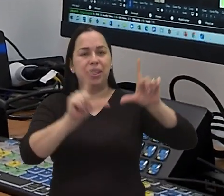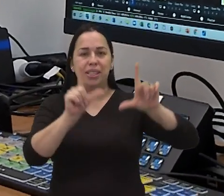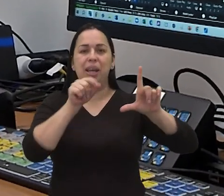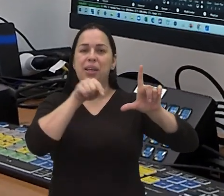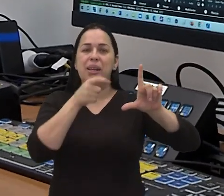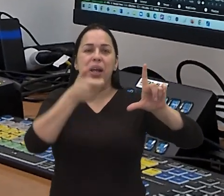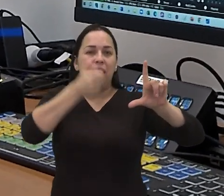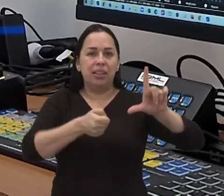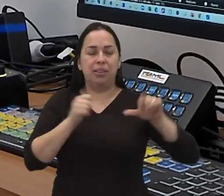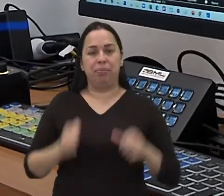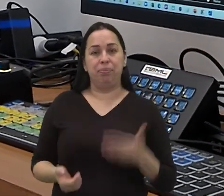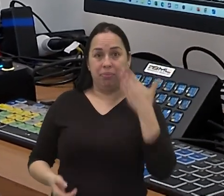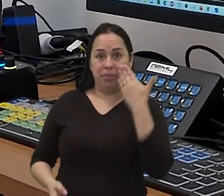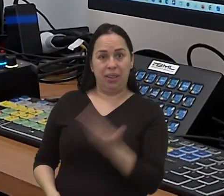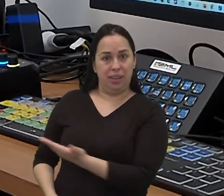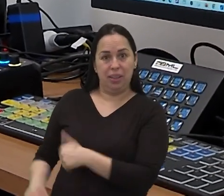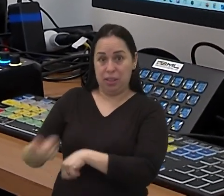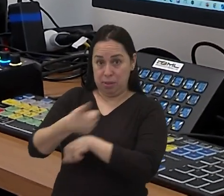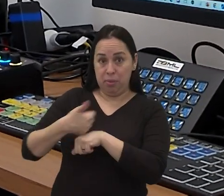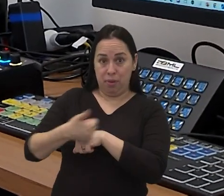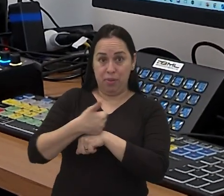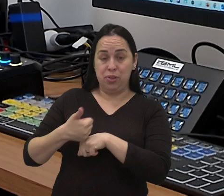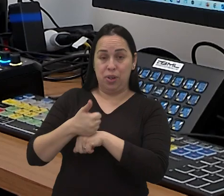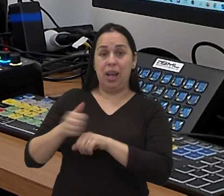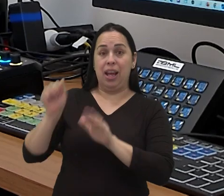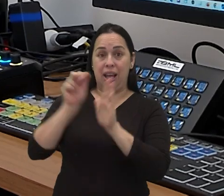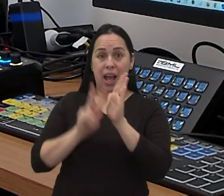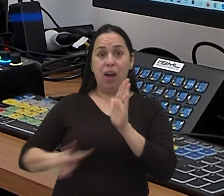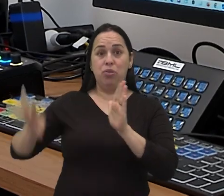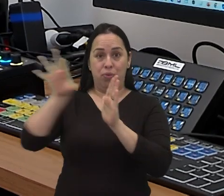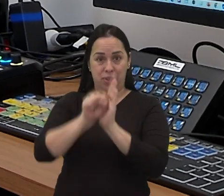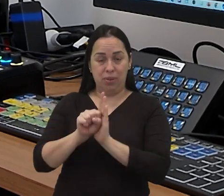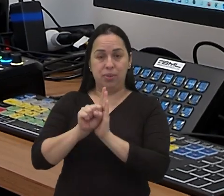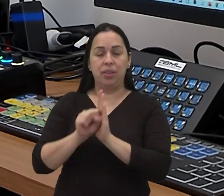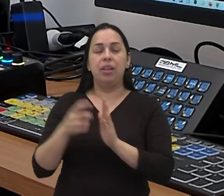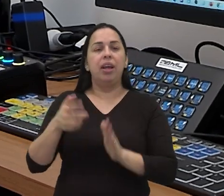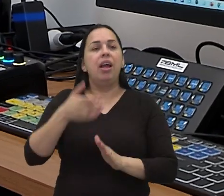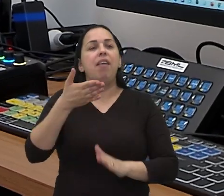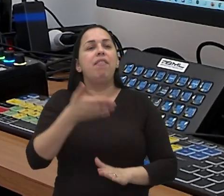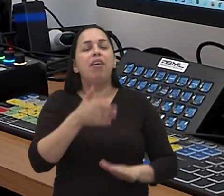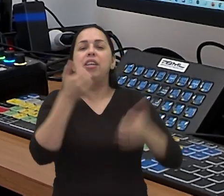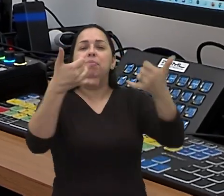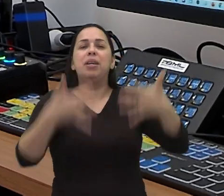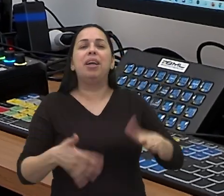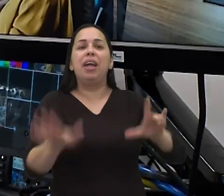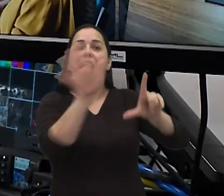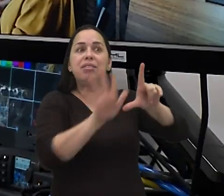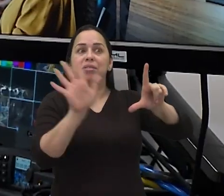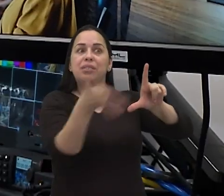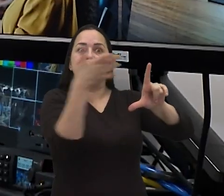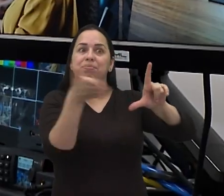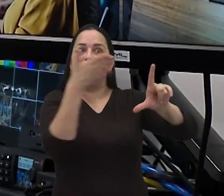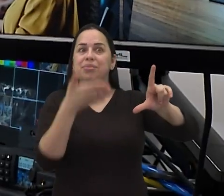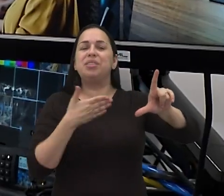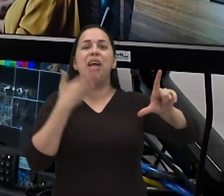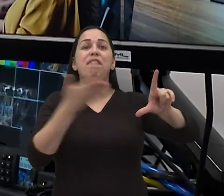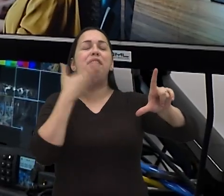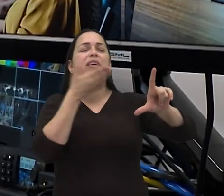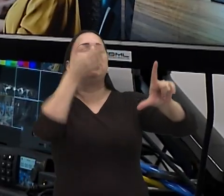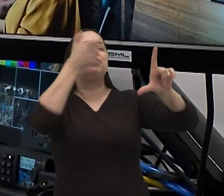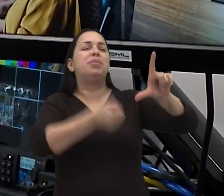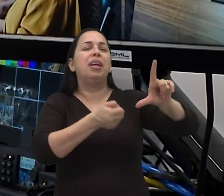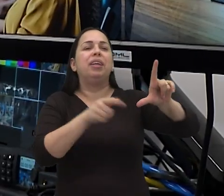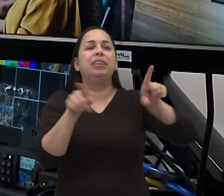em comunicação e tecnologia audiovisual, além da facilidade de acesso e a variedade, as plataformas